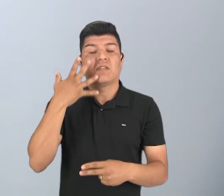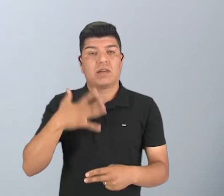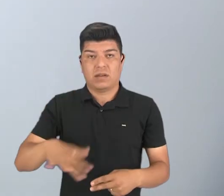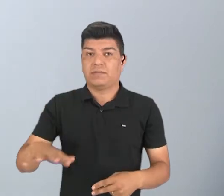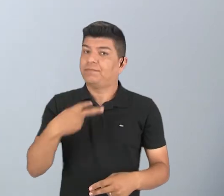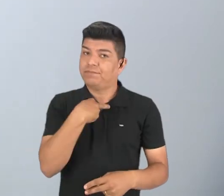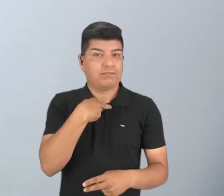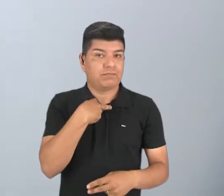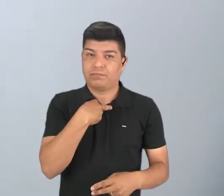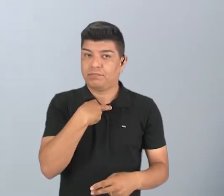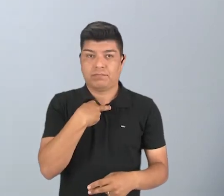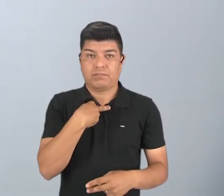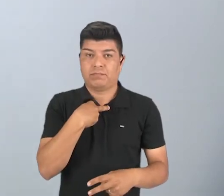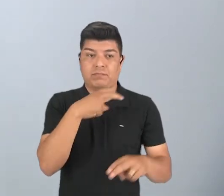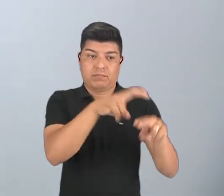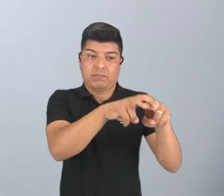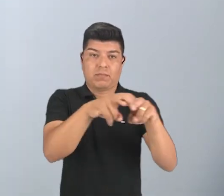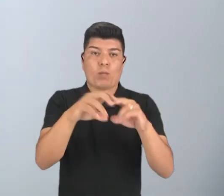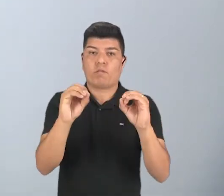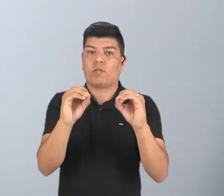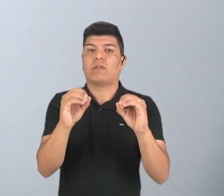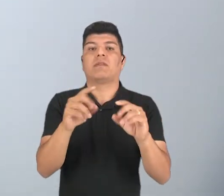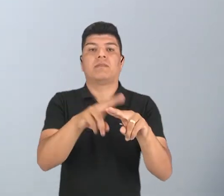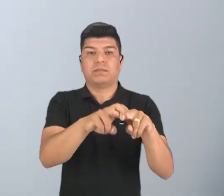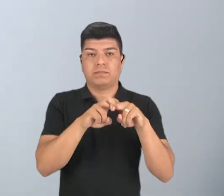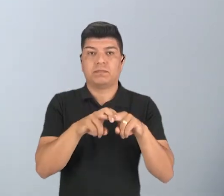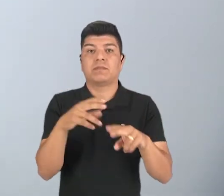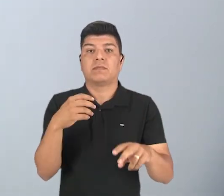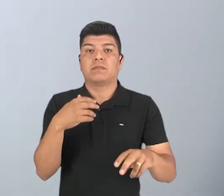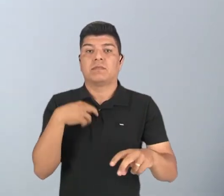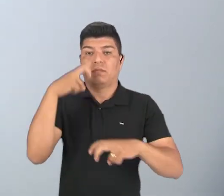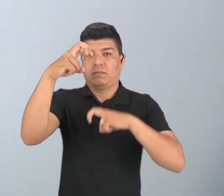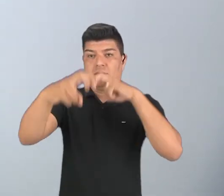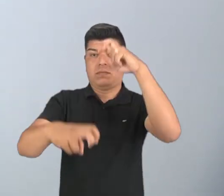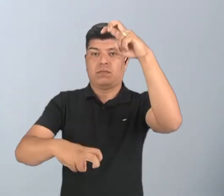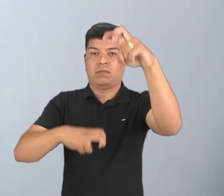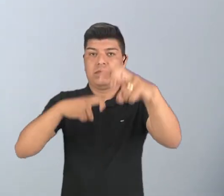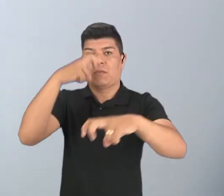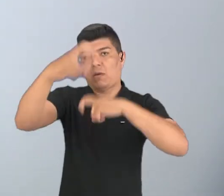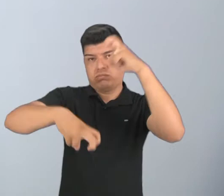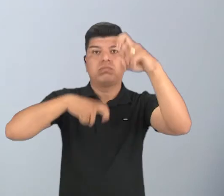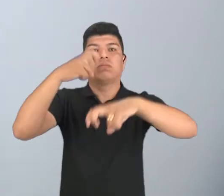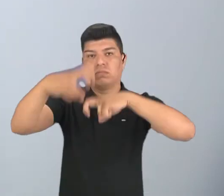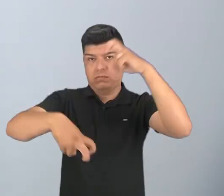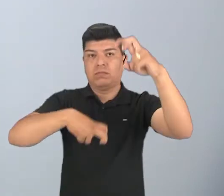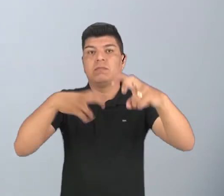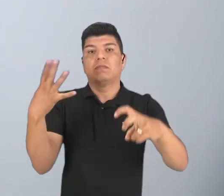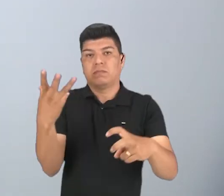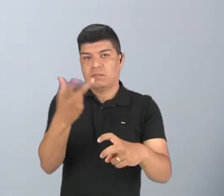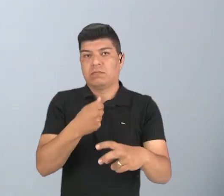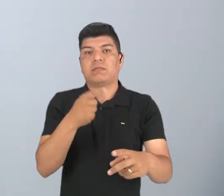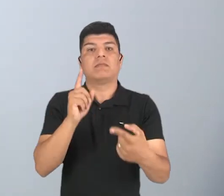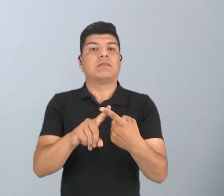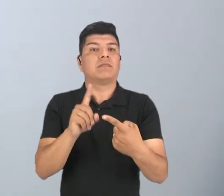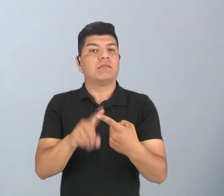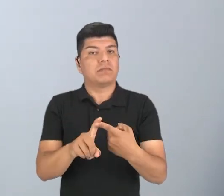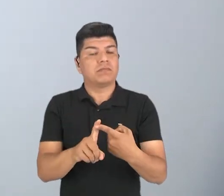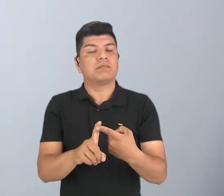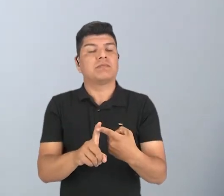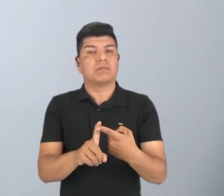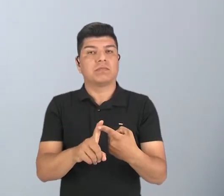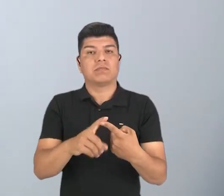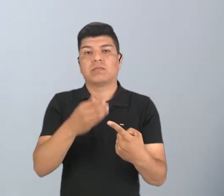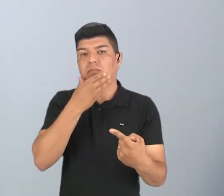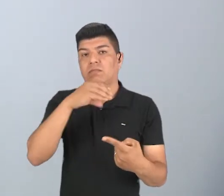que não poderia ficar nenhuma cadeira vazia. E por isso a roda gigante dispara. E eles são salvos justamente quando